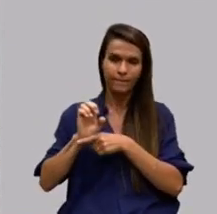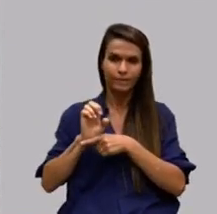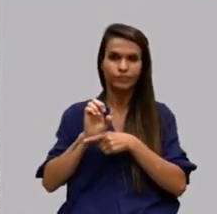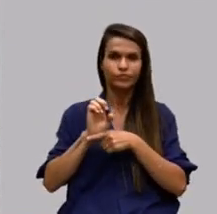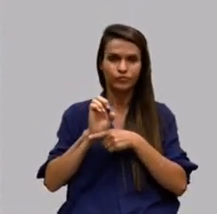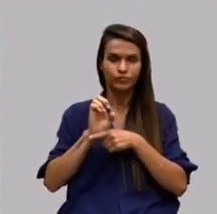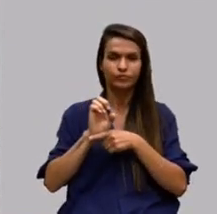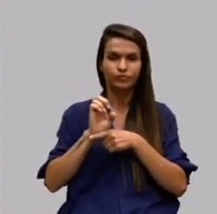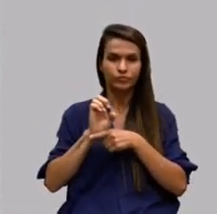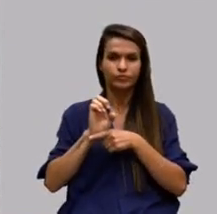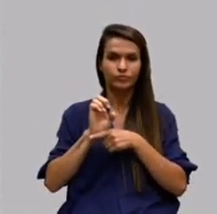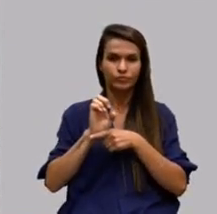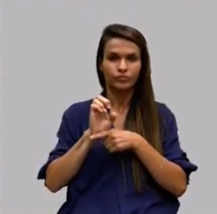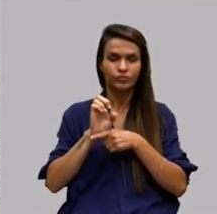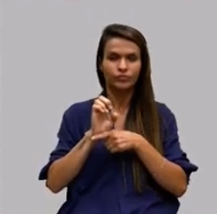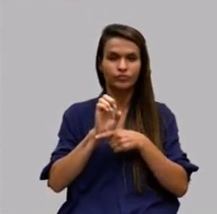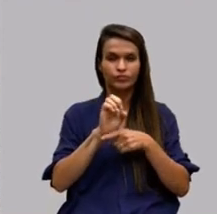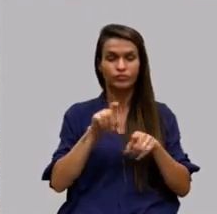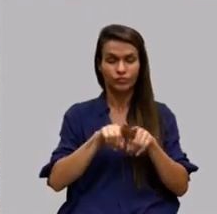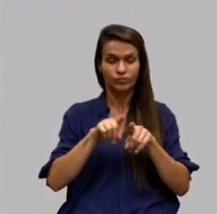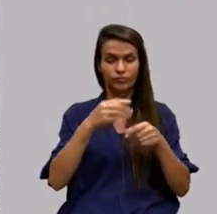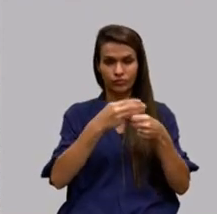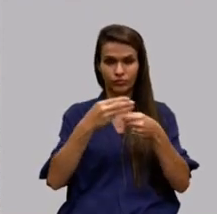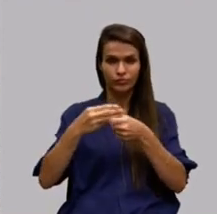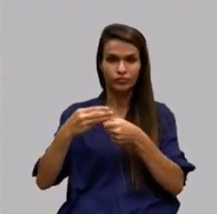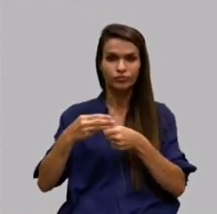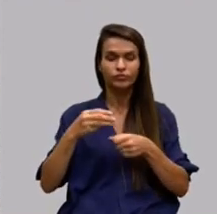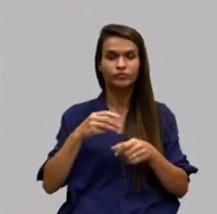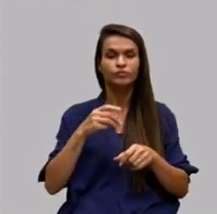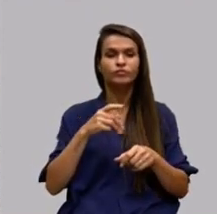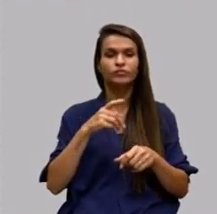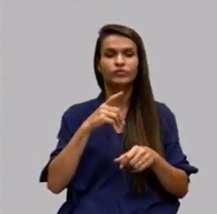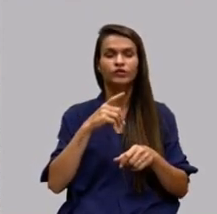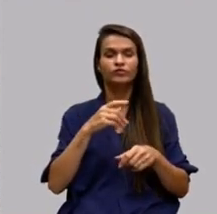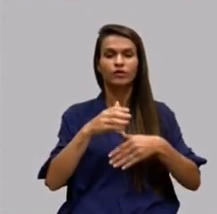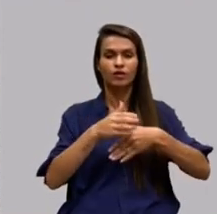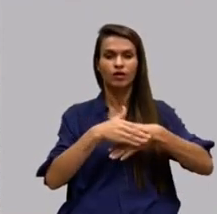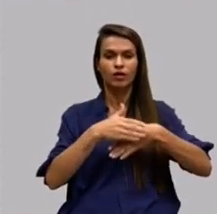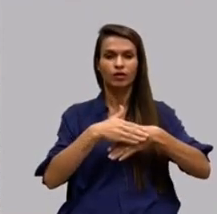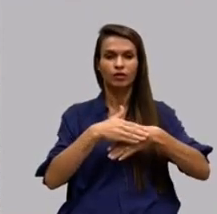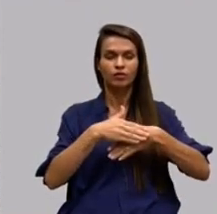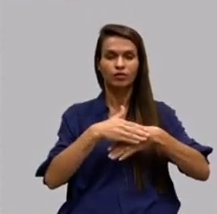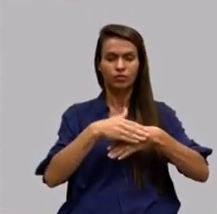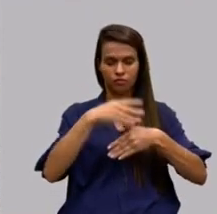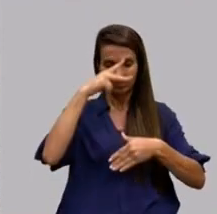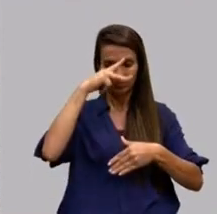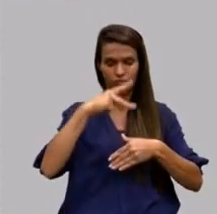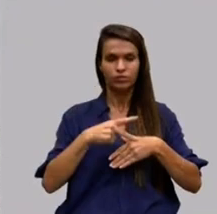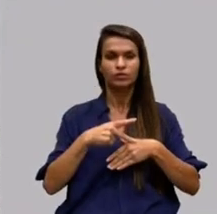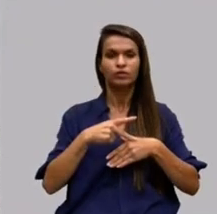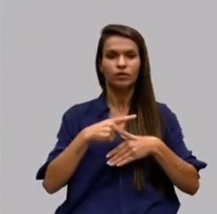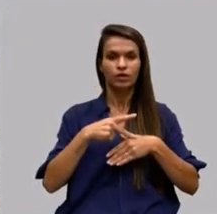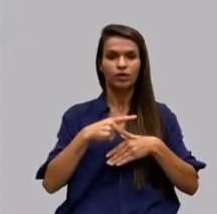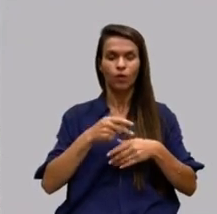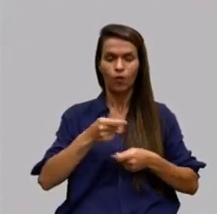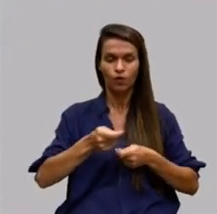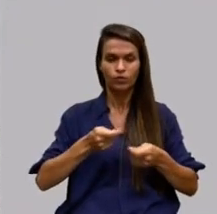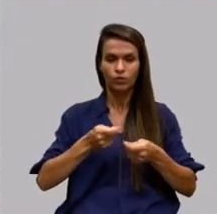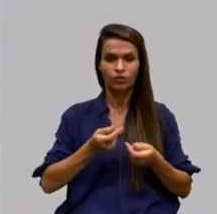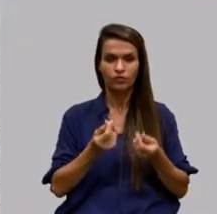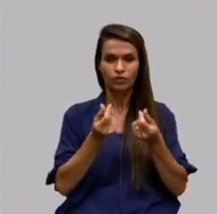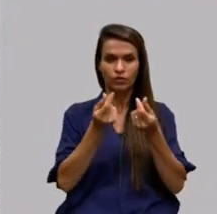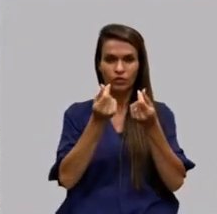dos estados e dos municípios possam ter autonomia, controle financeiro e controle e atendimento